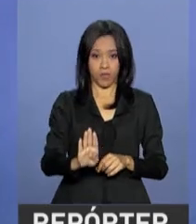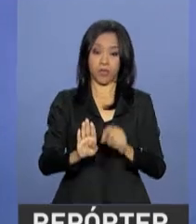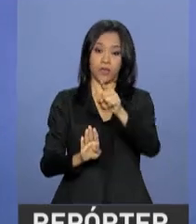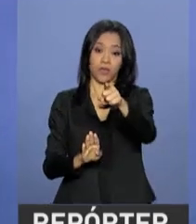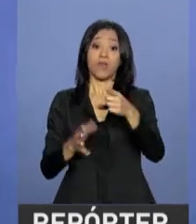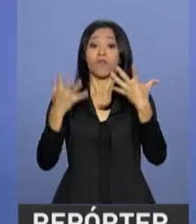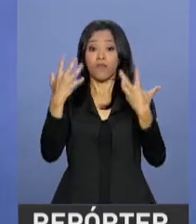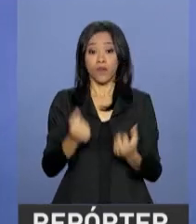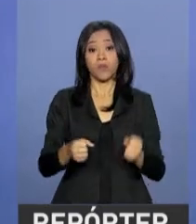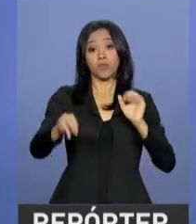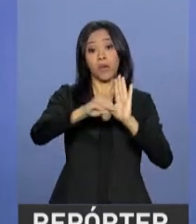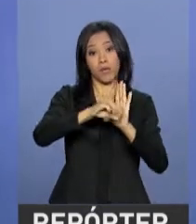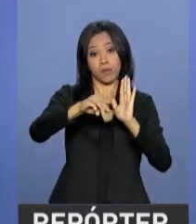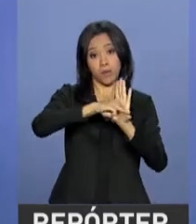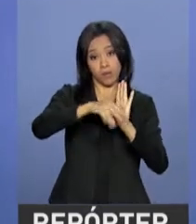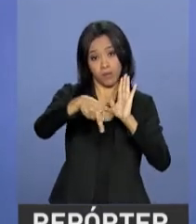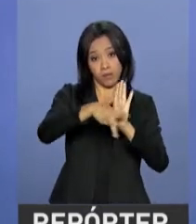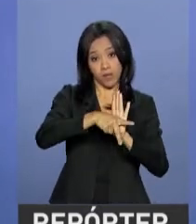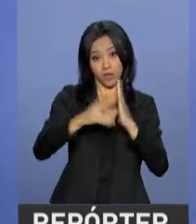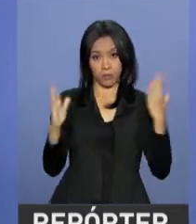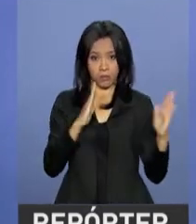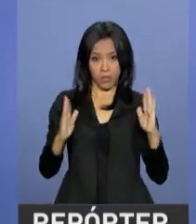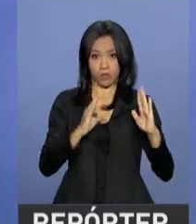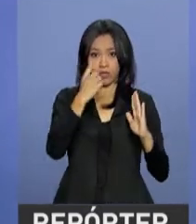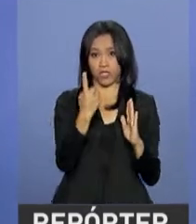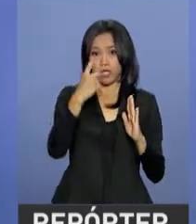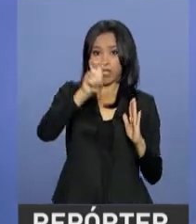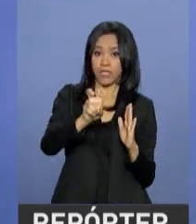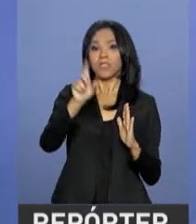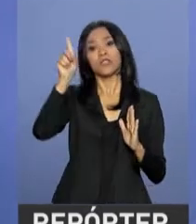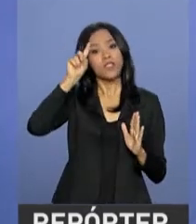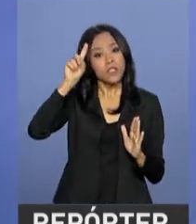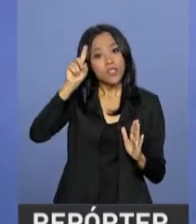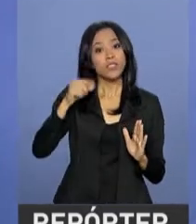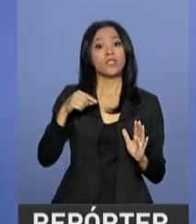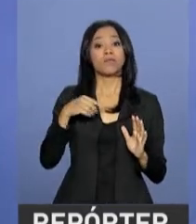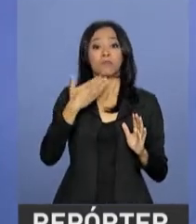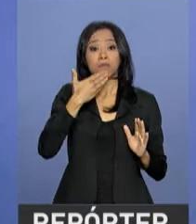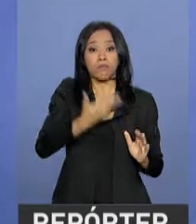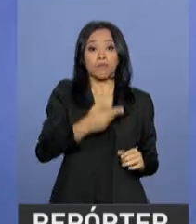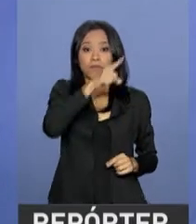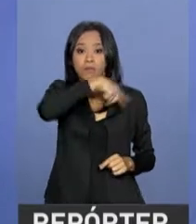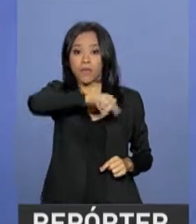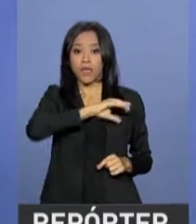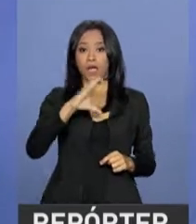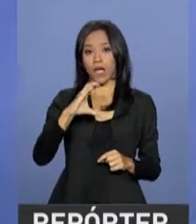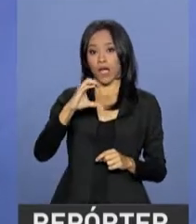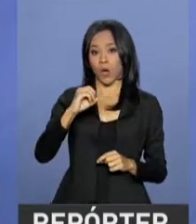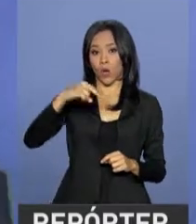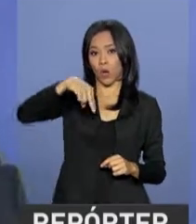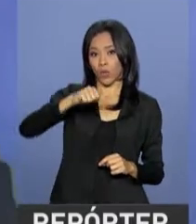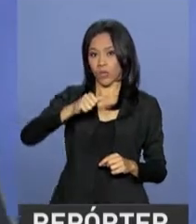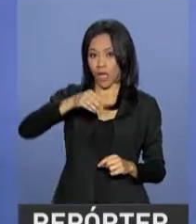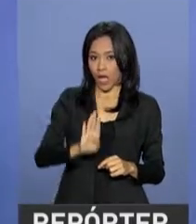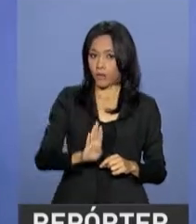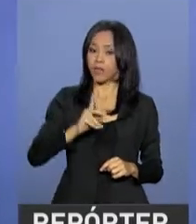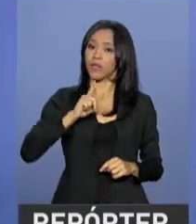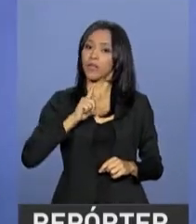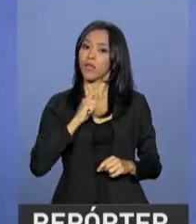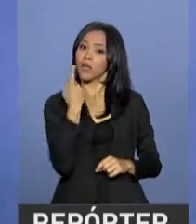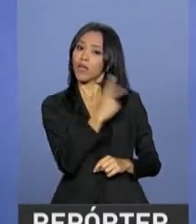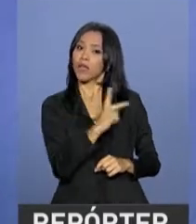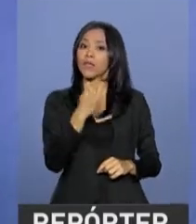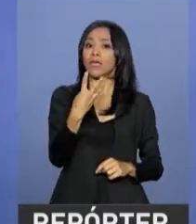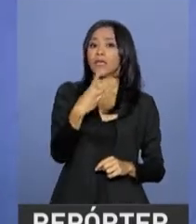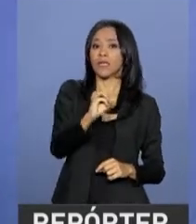até 15 dias para viabilizar que a Conab reserve 30%